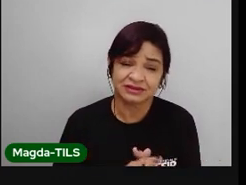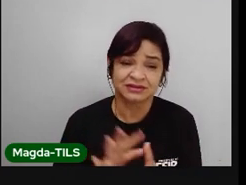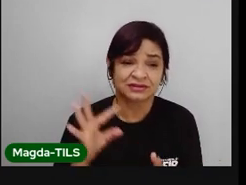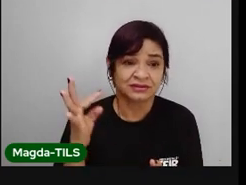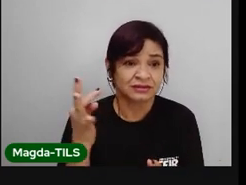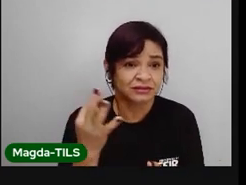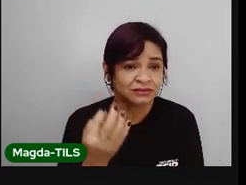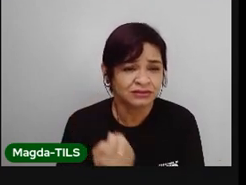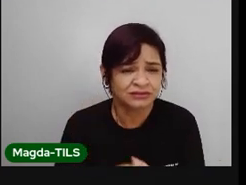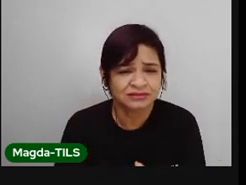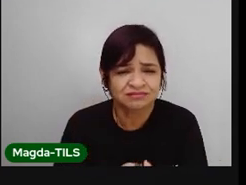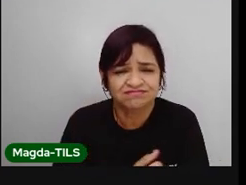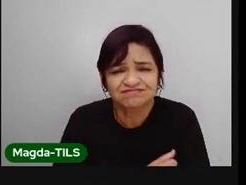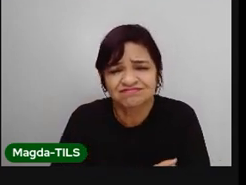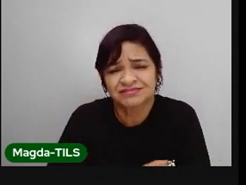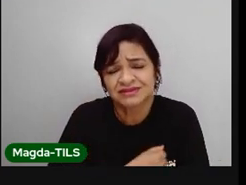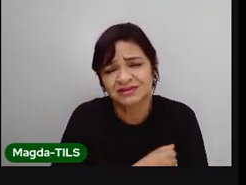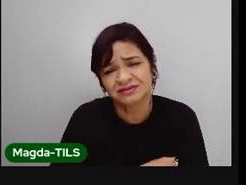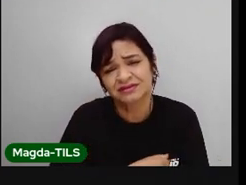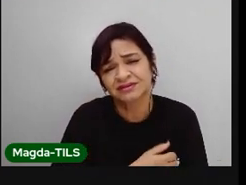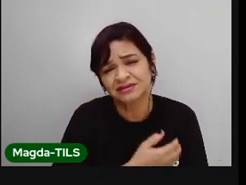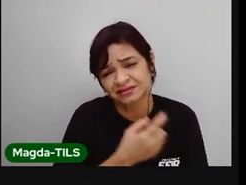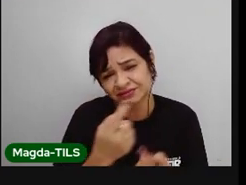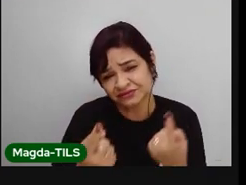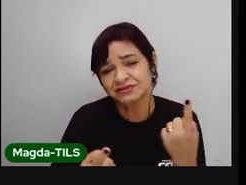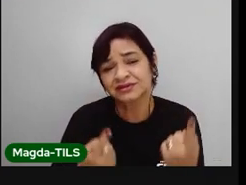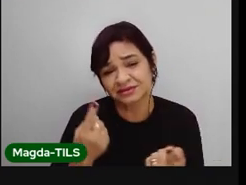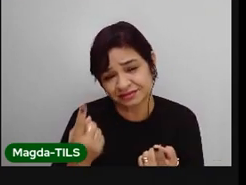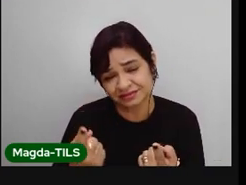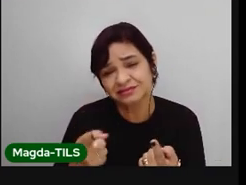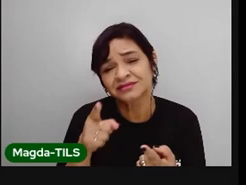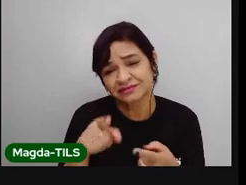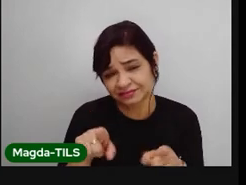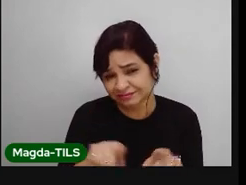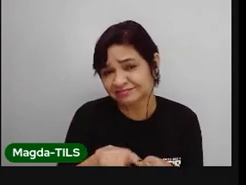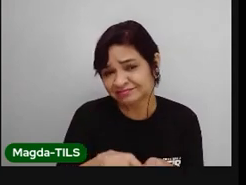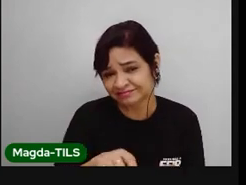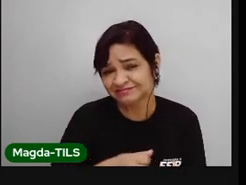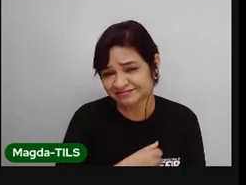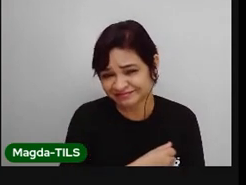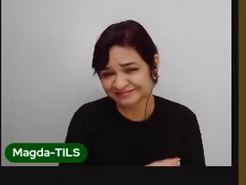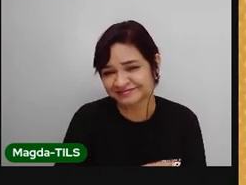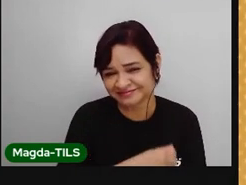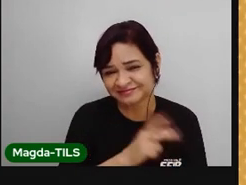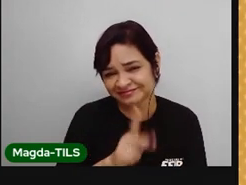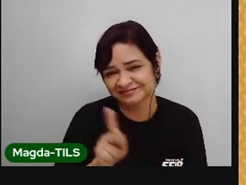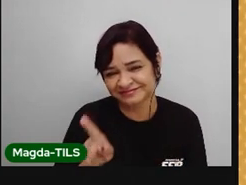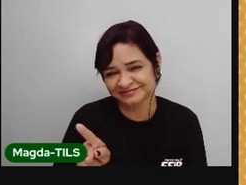estamos aqui morrendo de saudade de vocês. E eu sei que vocês também estão com saudade da gente.